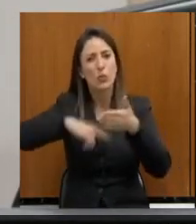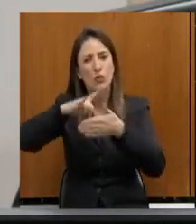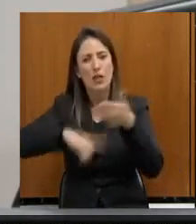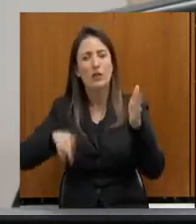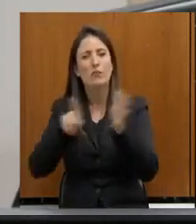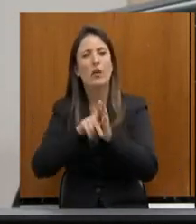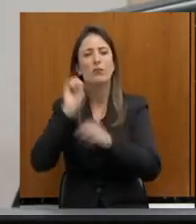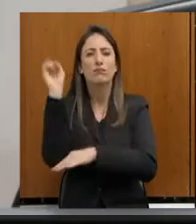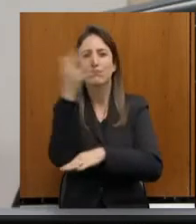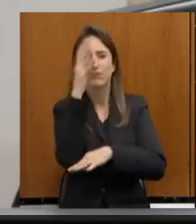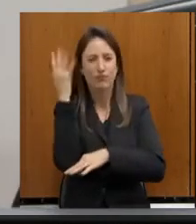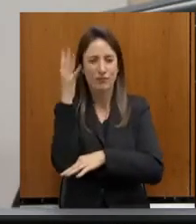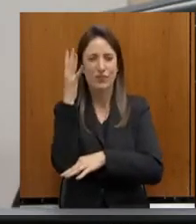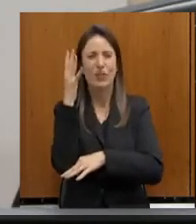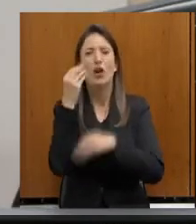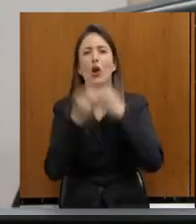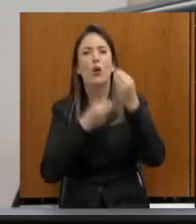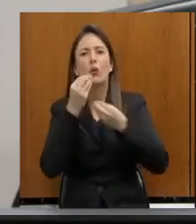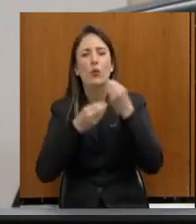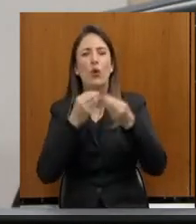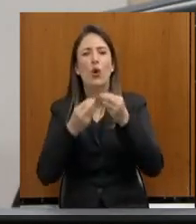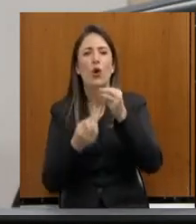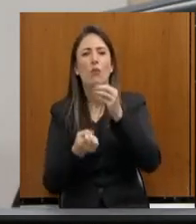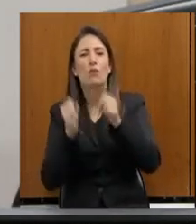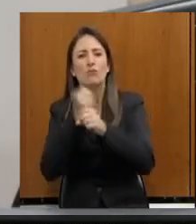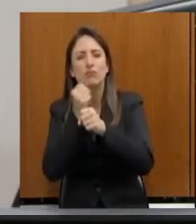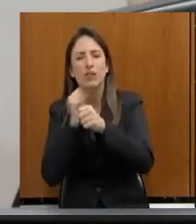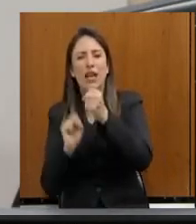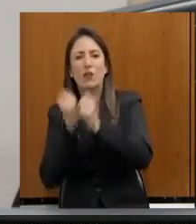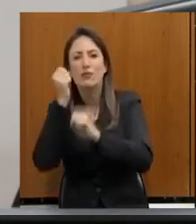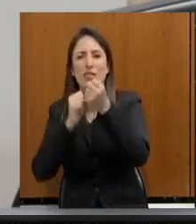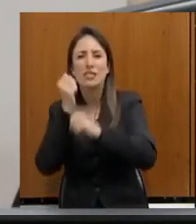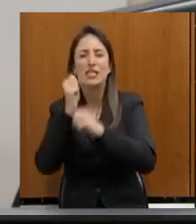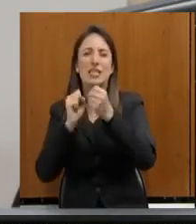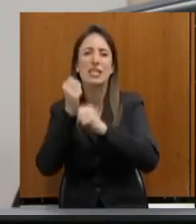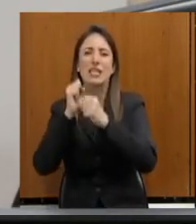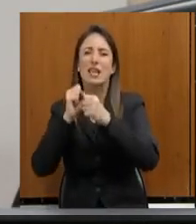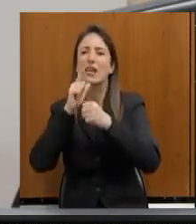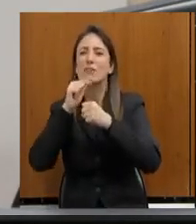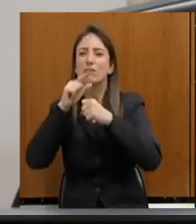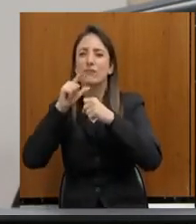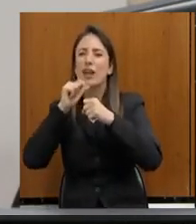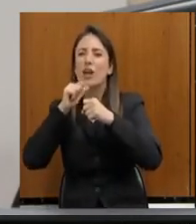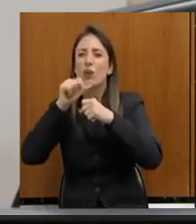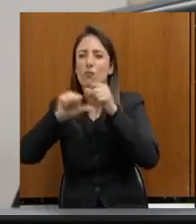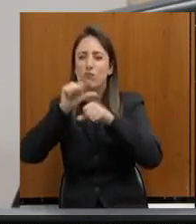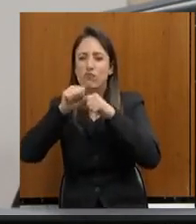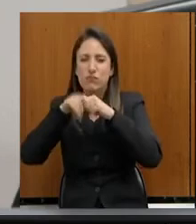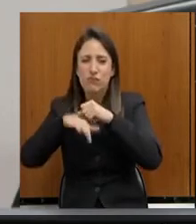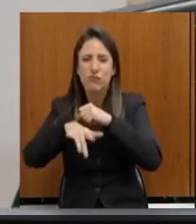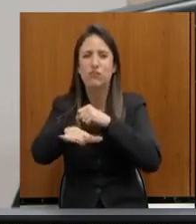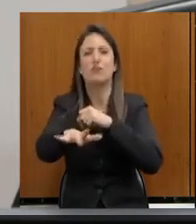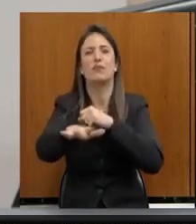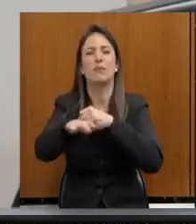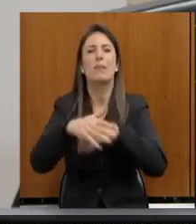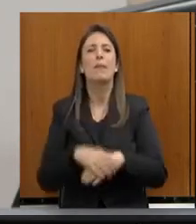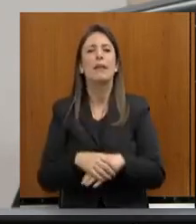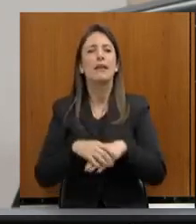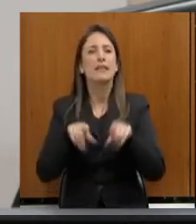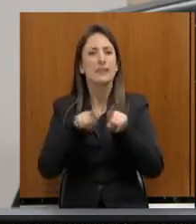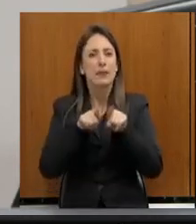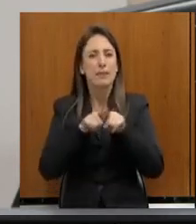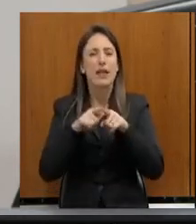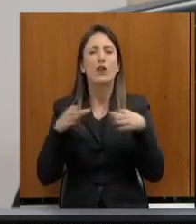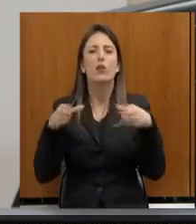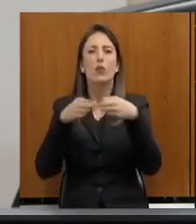usina hidrelétrica de Formoso a essa comissão de Meio Ambiente e desenvolvimento sustentável a comissão pastoral de Terra de Minas Gerais e ao